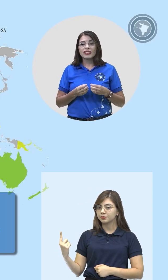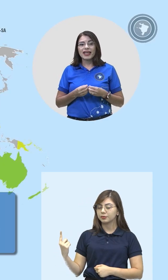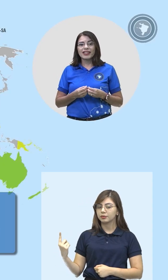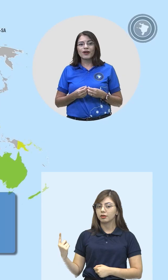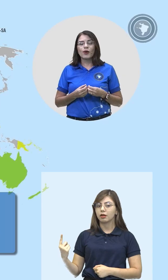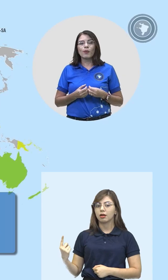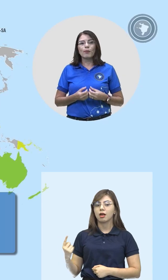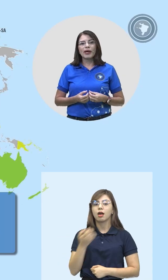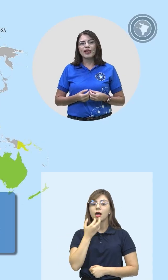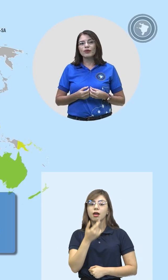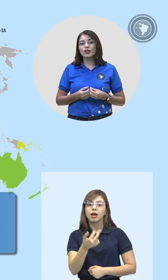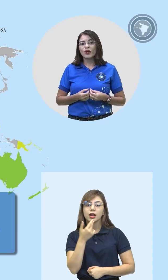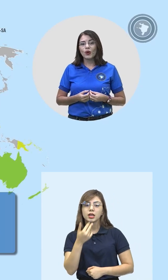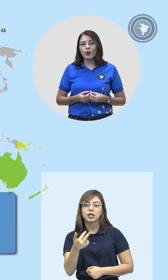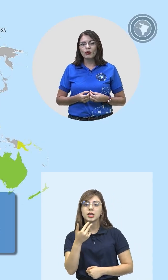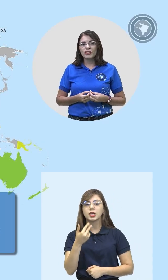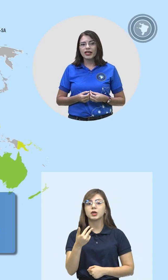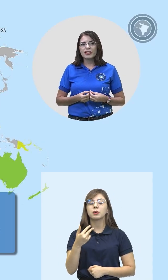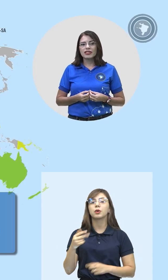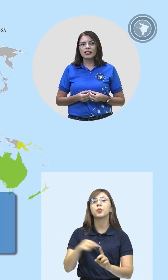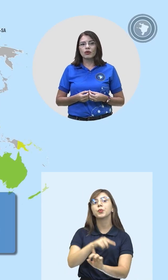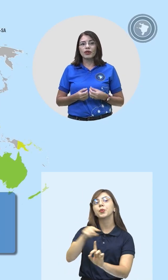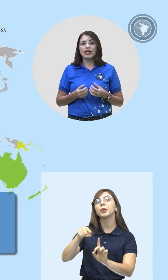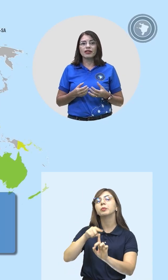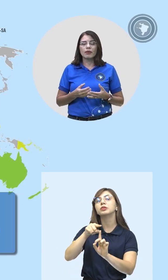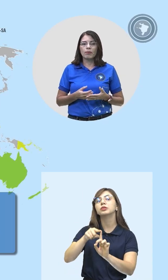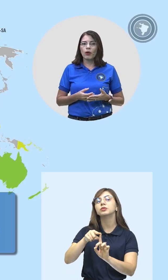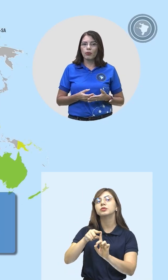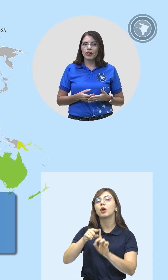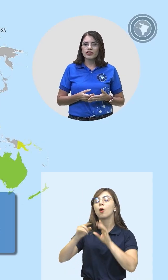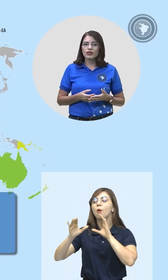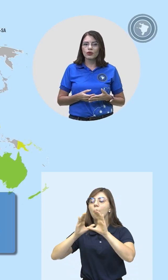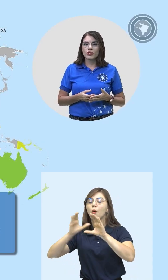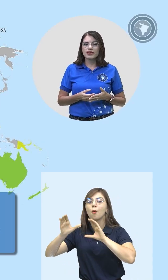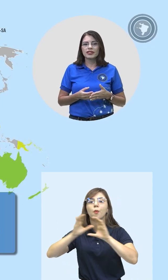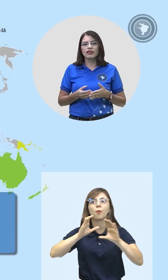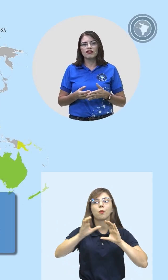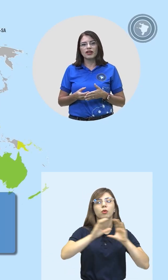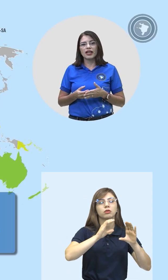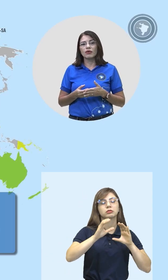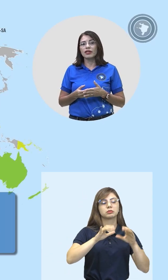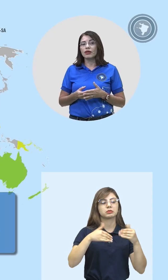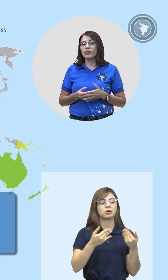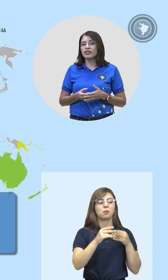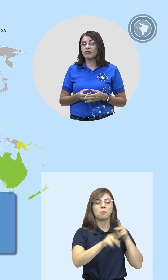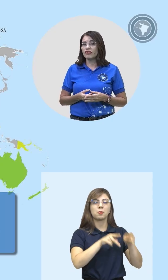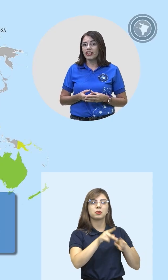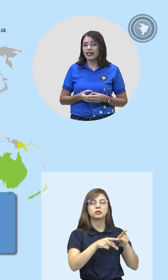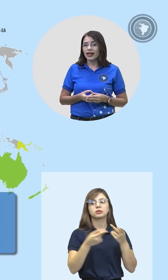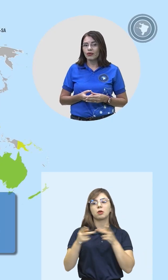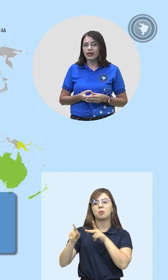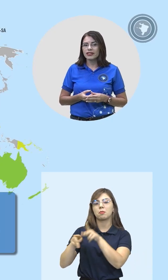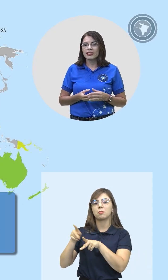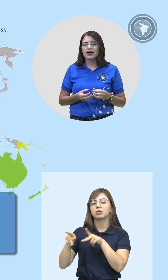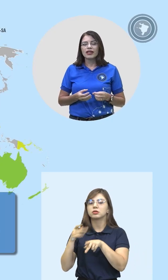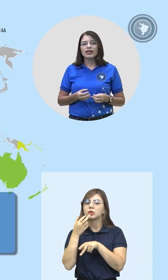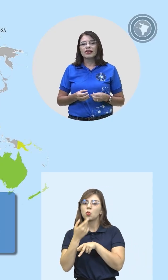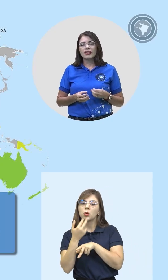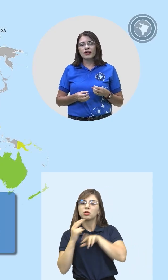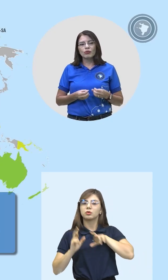língua usada como meio de comunicação entre populações que falam línguas